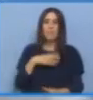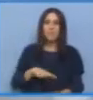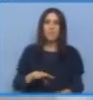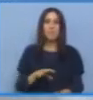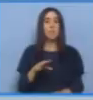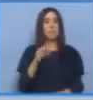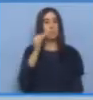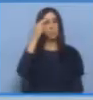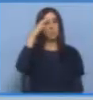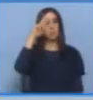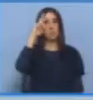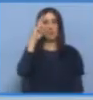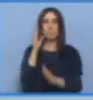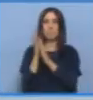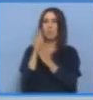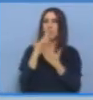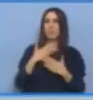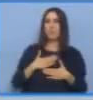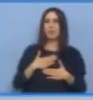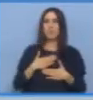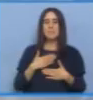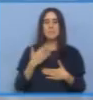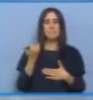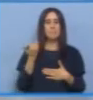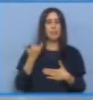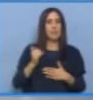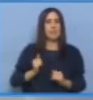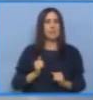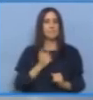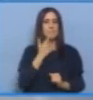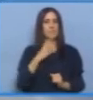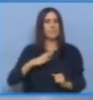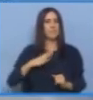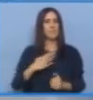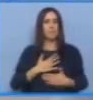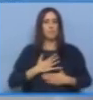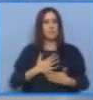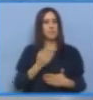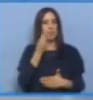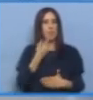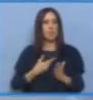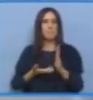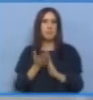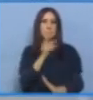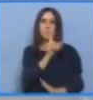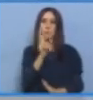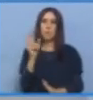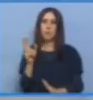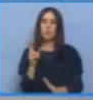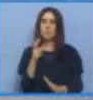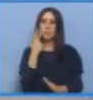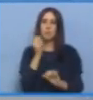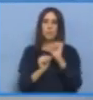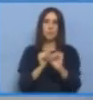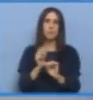foi em Moçambique que Ele, de facto, me deu lá umas pancadas e me fez perceber que a minha vocação passa por partir em missão, por várias vivências